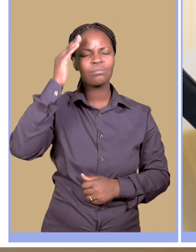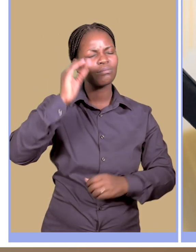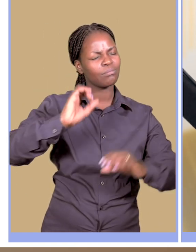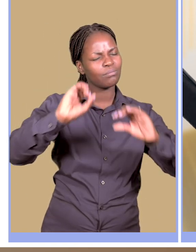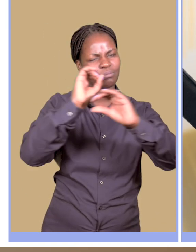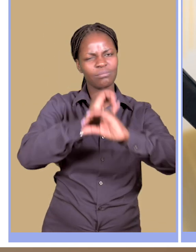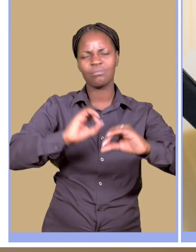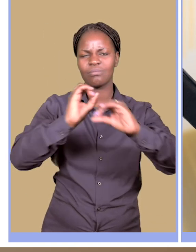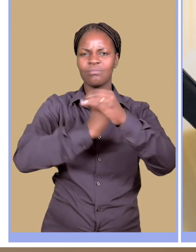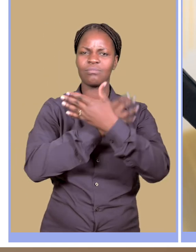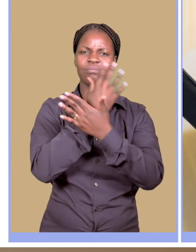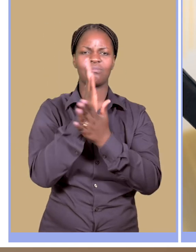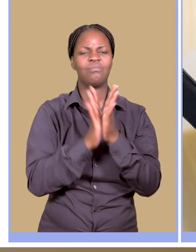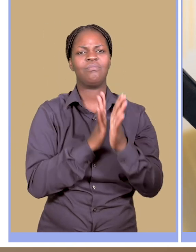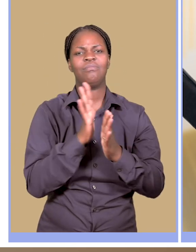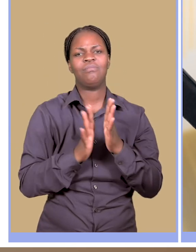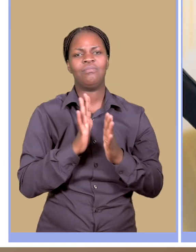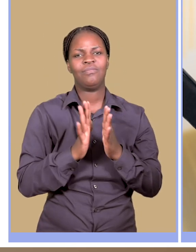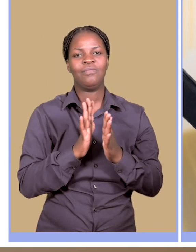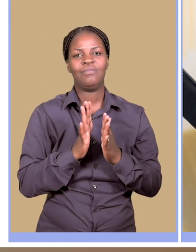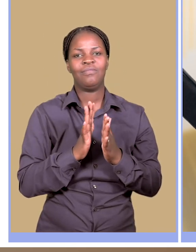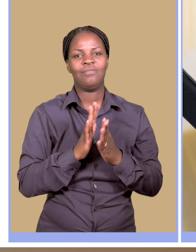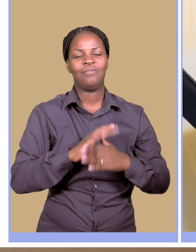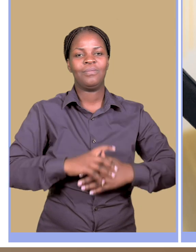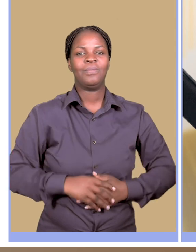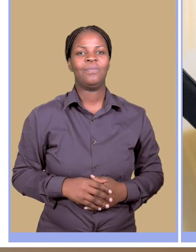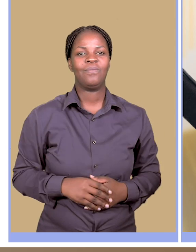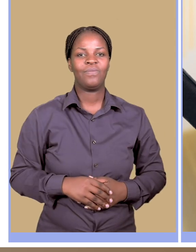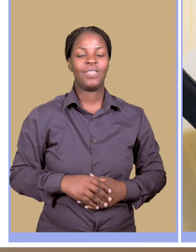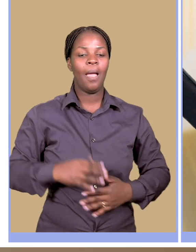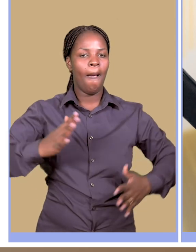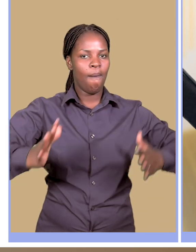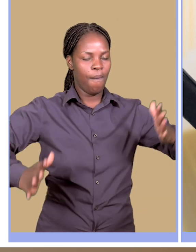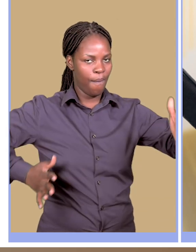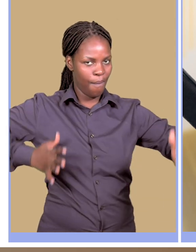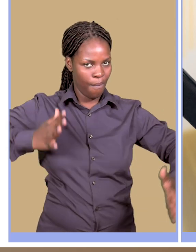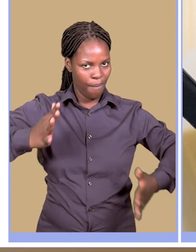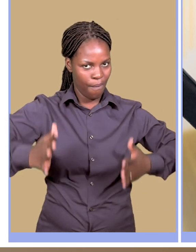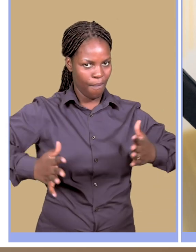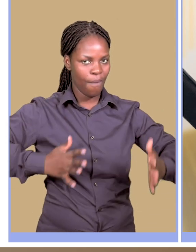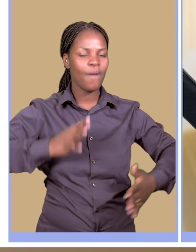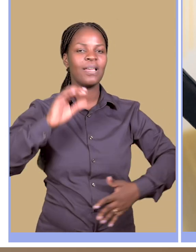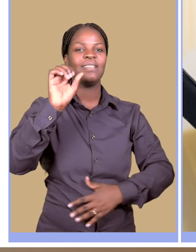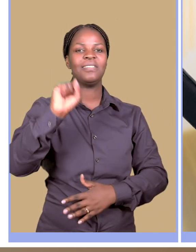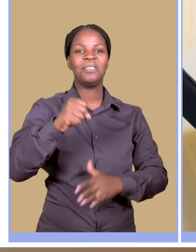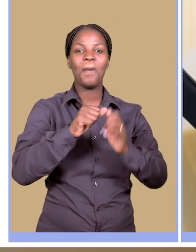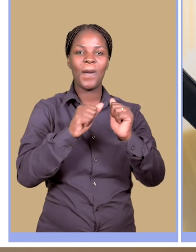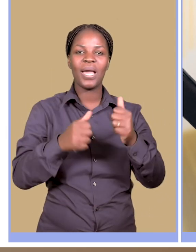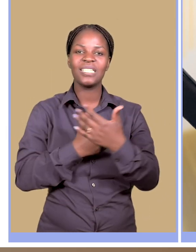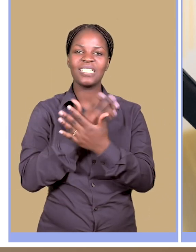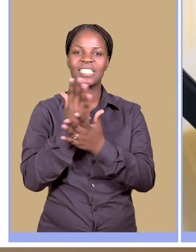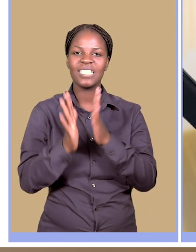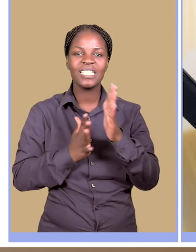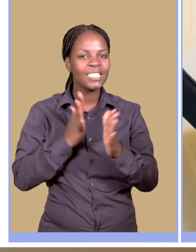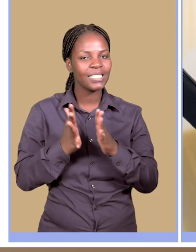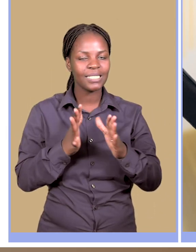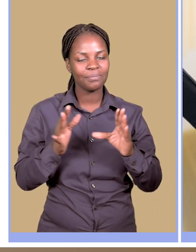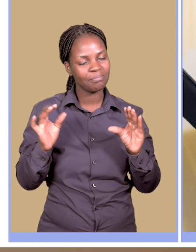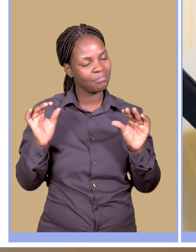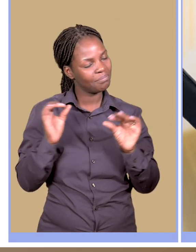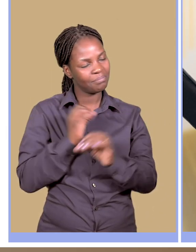língua de sinais. Portanto, estamos só a falar das pessoas com deficiência auditiva. Conhecem linguagem gestual e não língua de